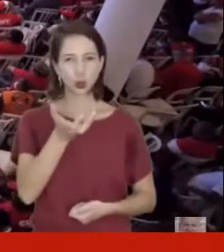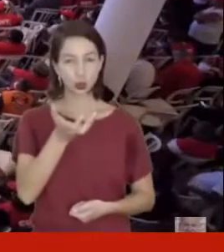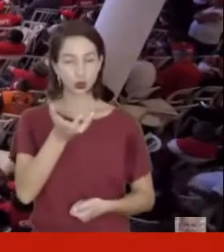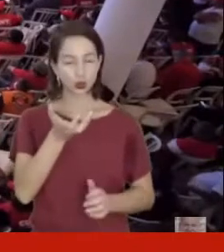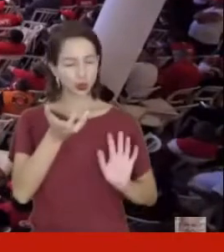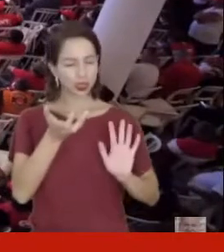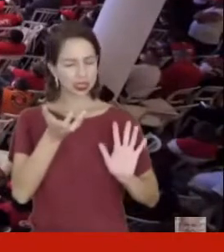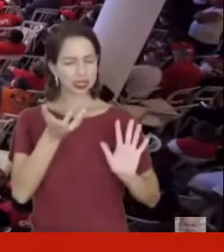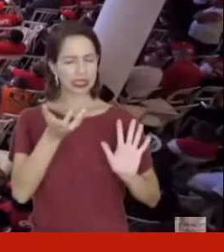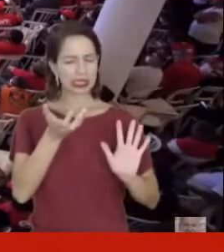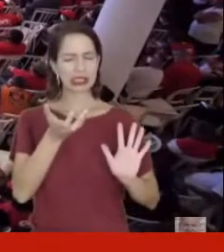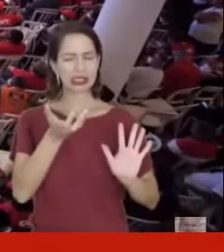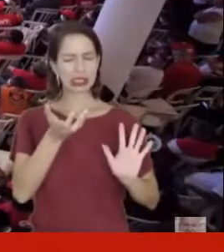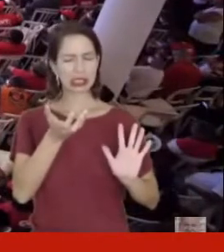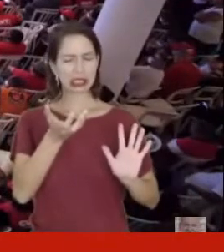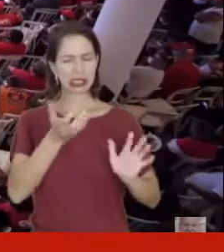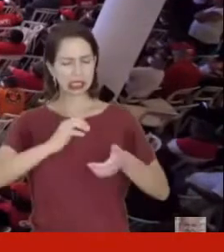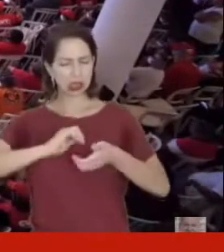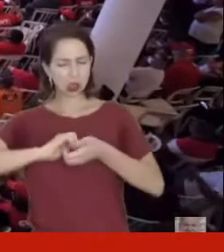eu queria prestar